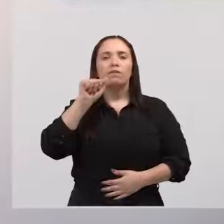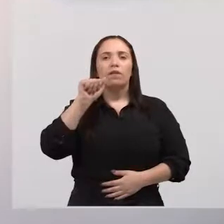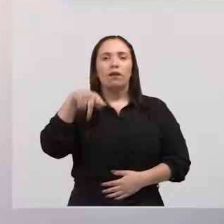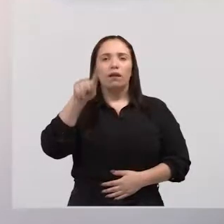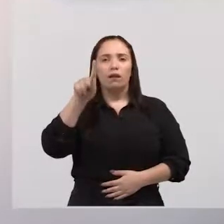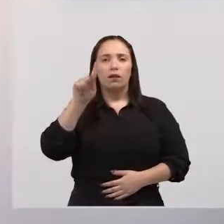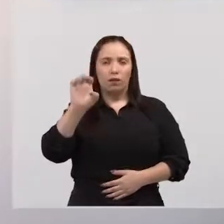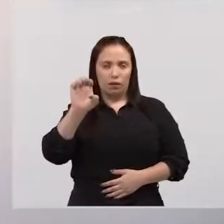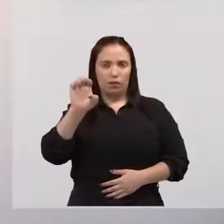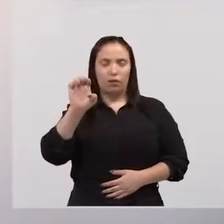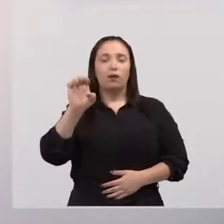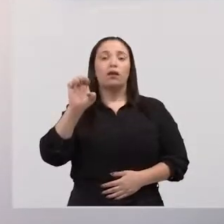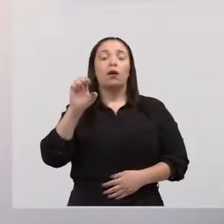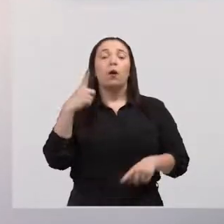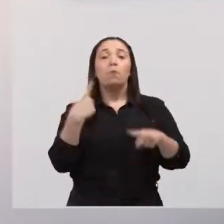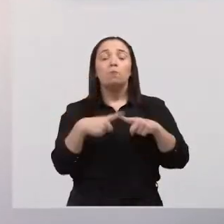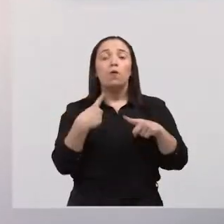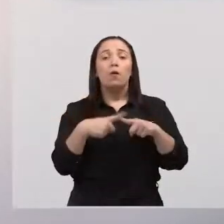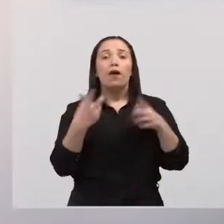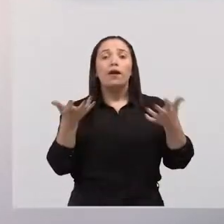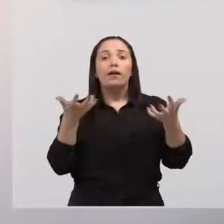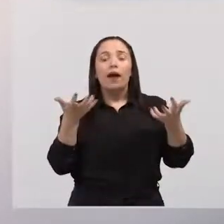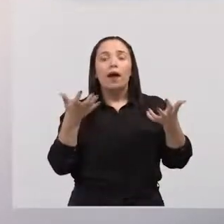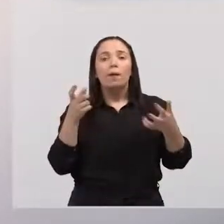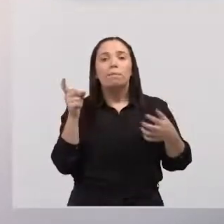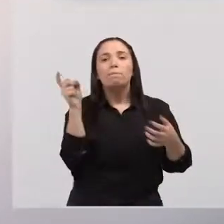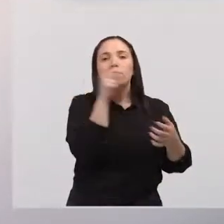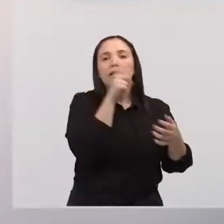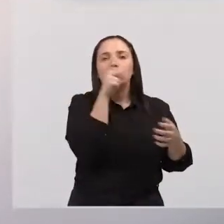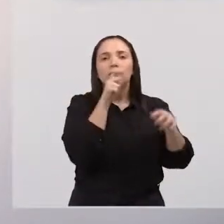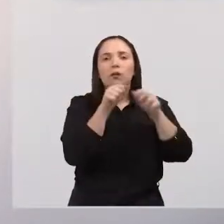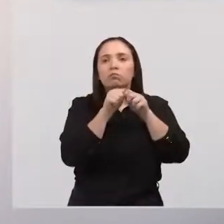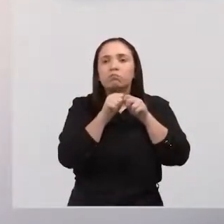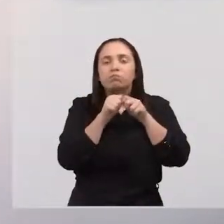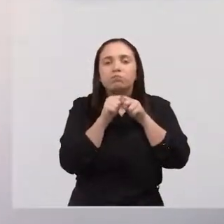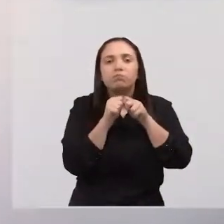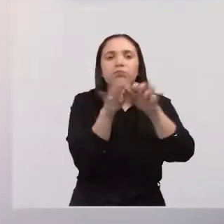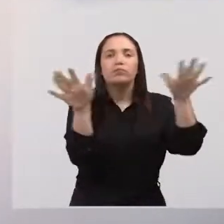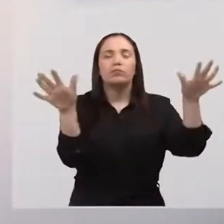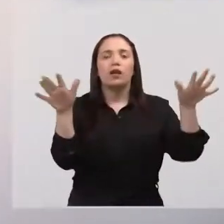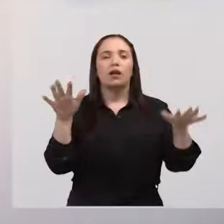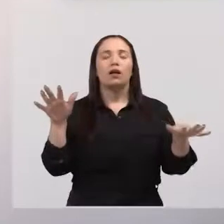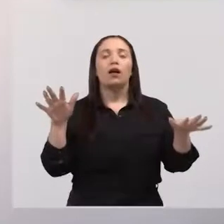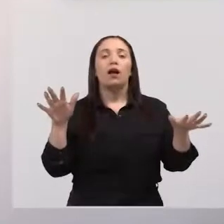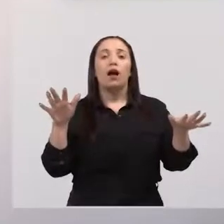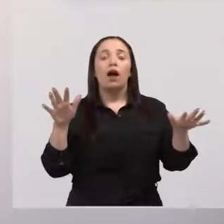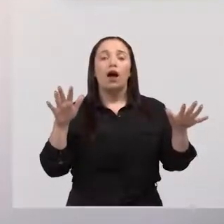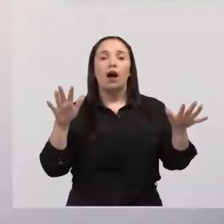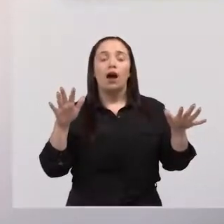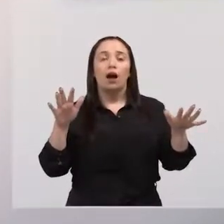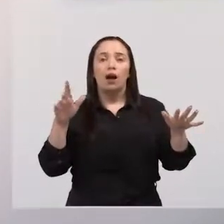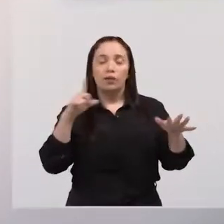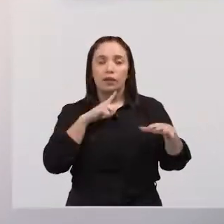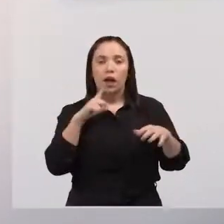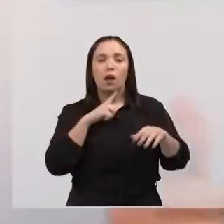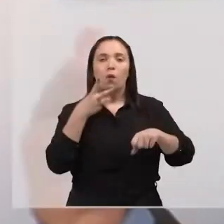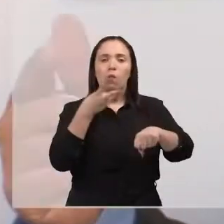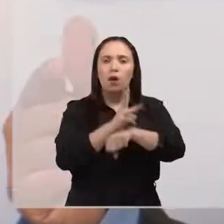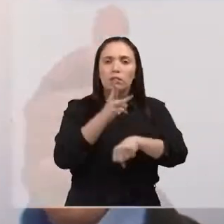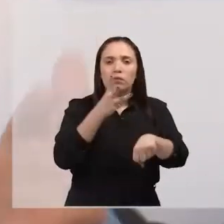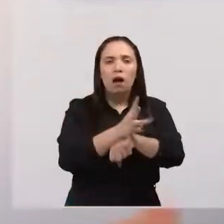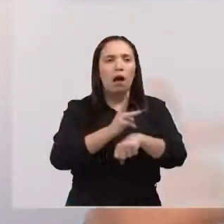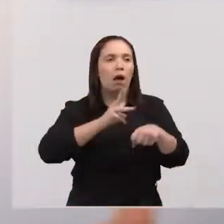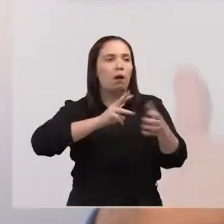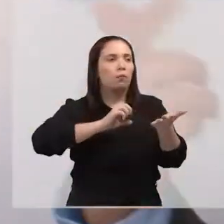dele é disseminar notícias falsas. Essas notícias são disseminadas via WhatsApp,